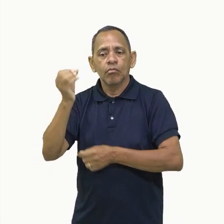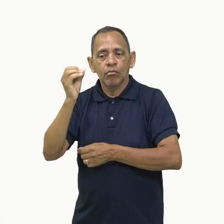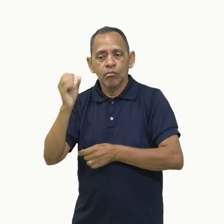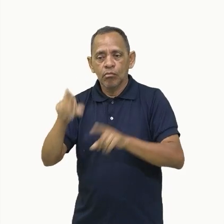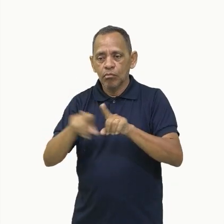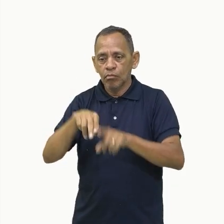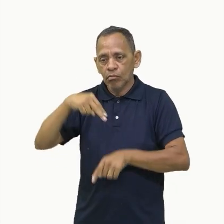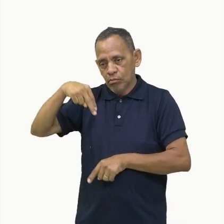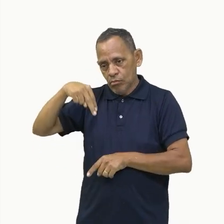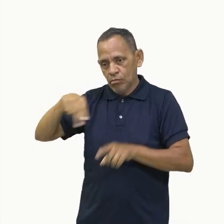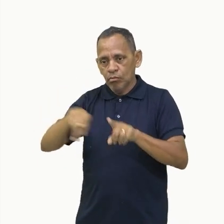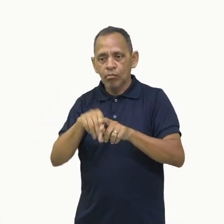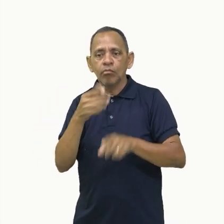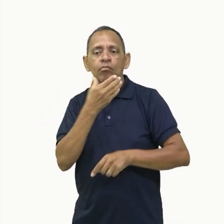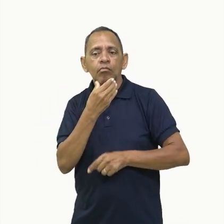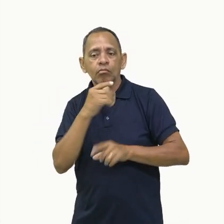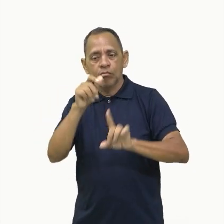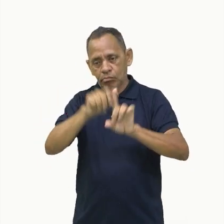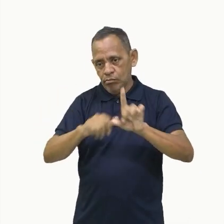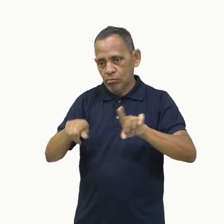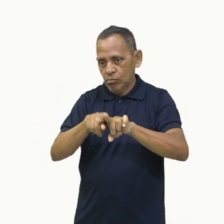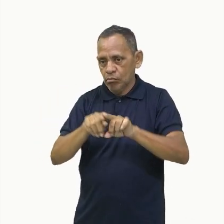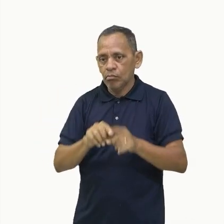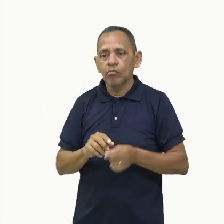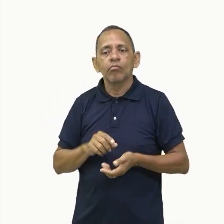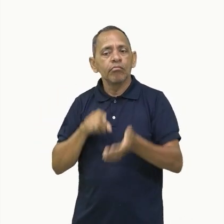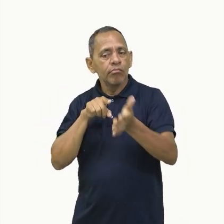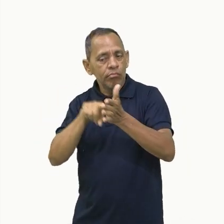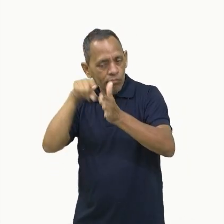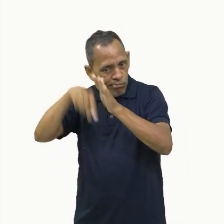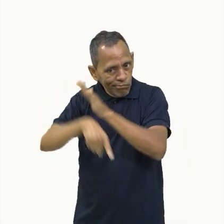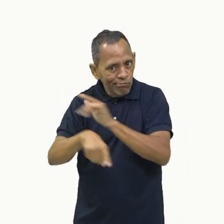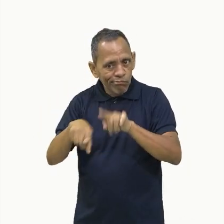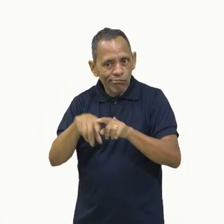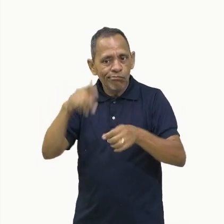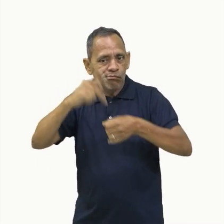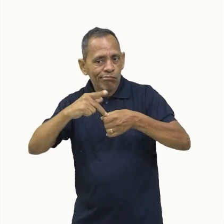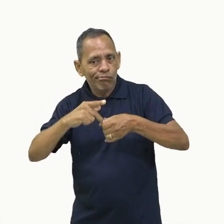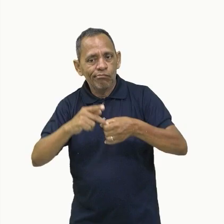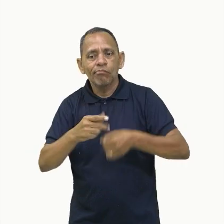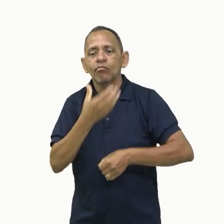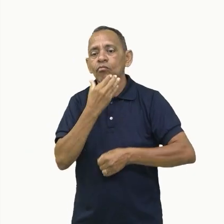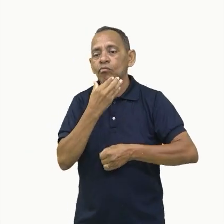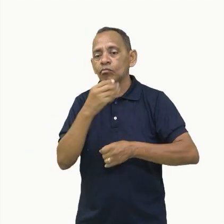grande marco que a gente observa dessa extração de petróleo vai ser dezembro de